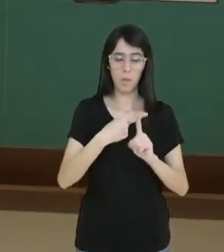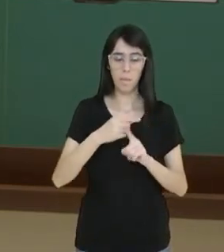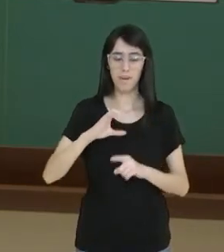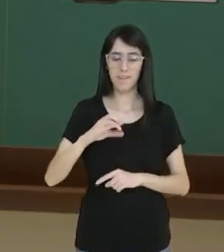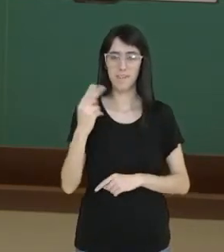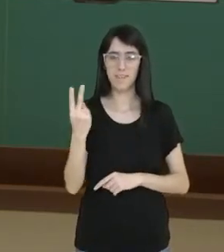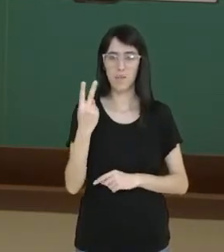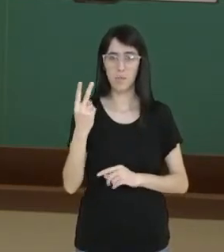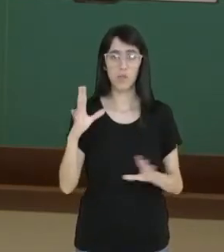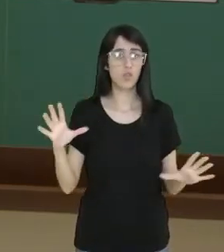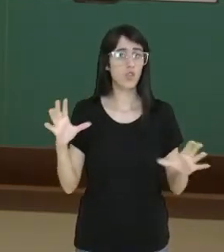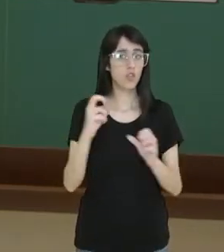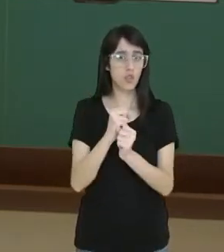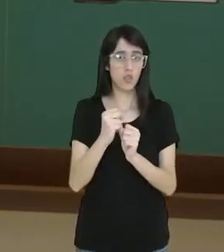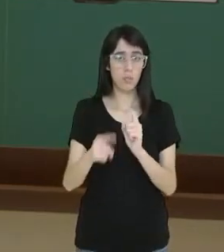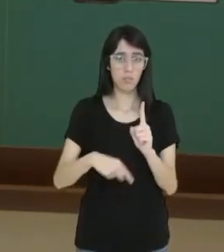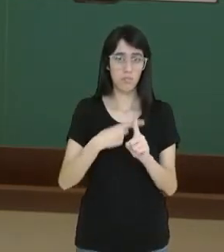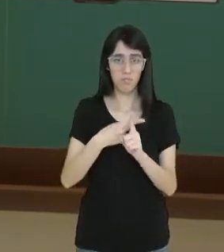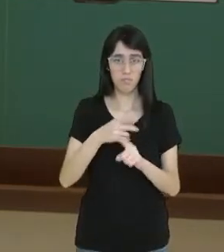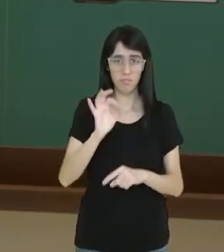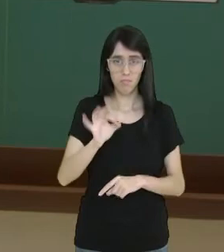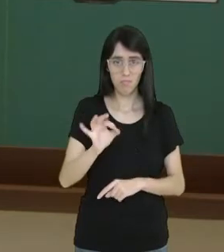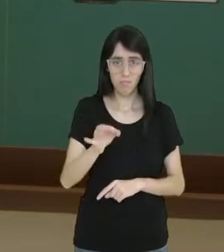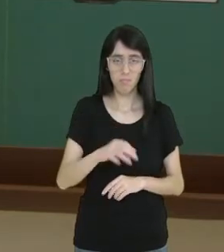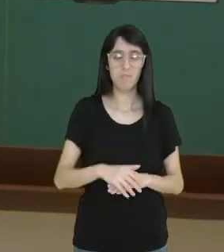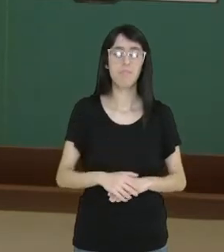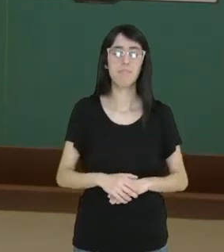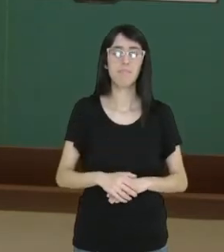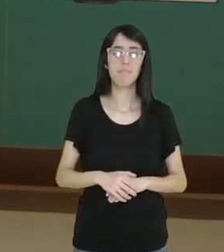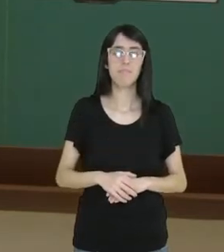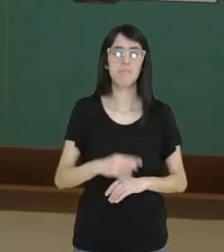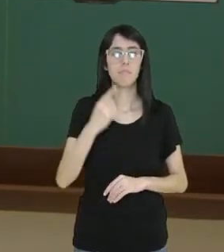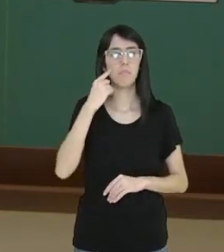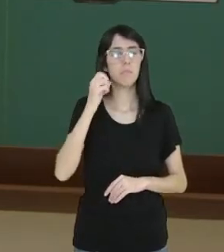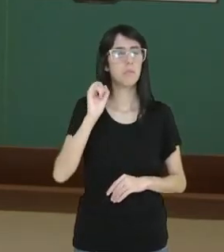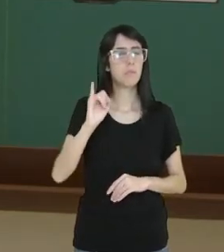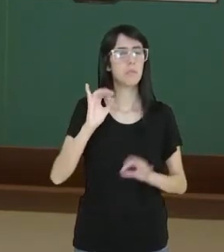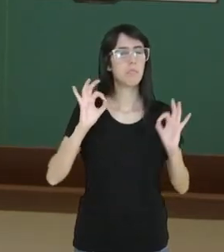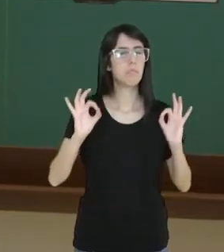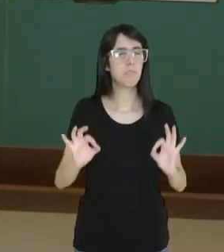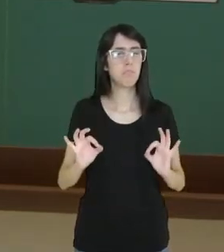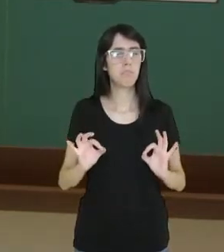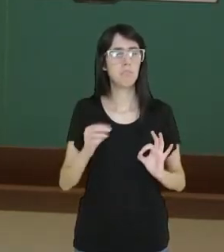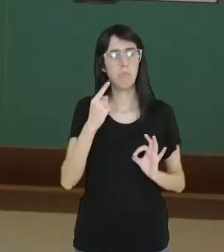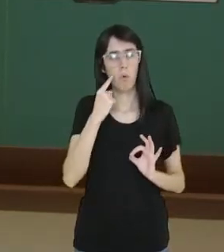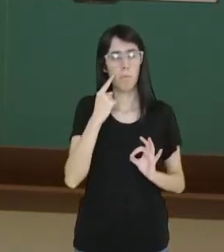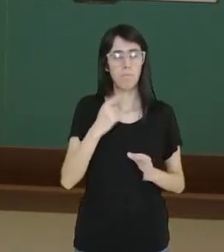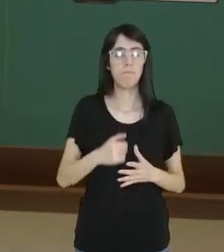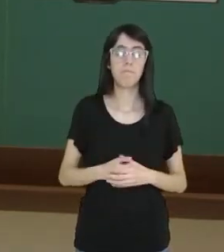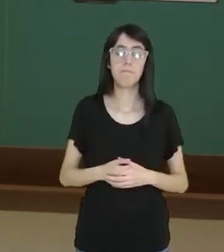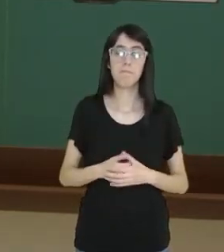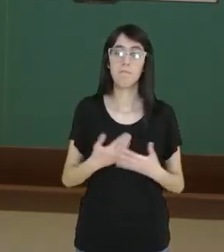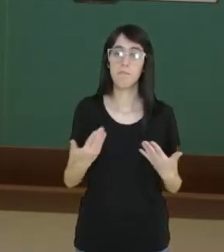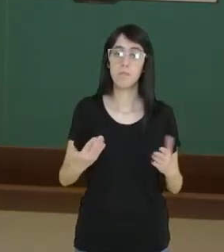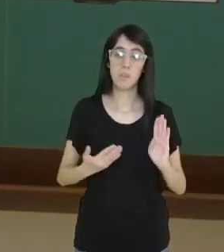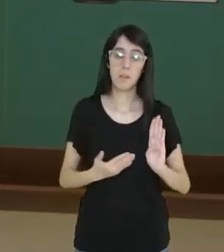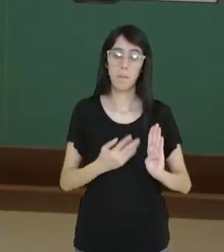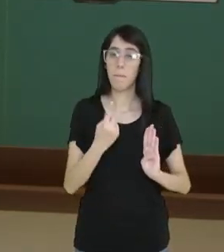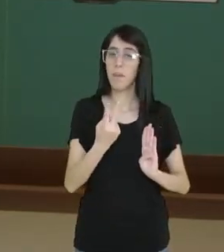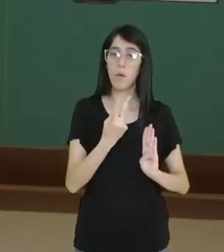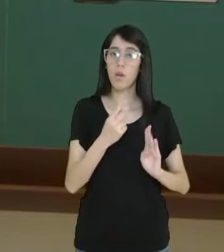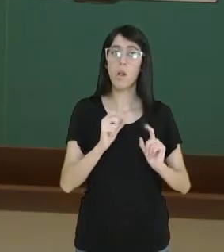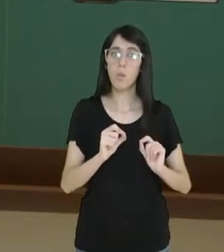eu vou somar o b com o c, tá? Resolvi somar ele, só para ver se chega no teorema. O b ao quadrado é a